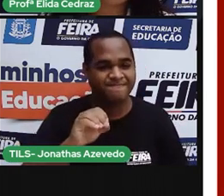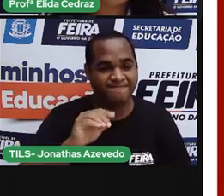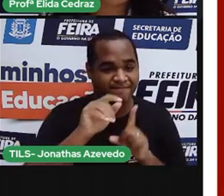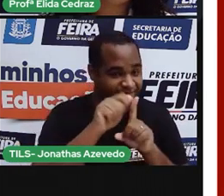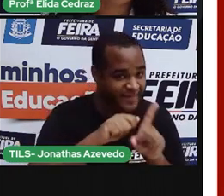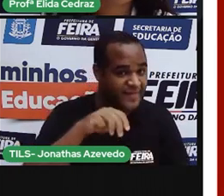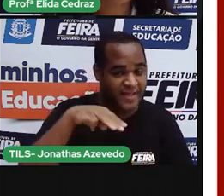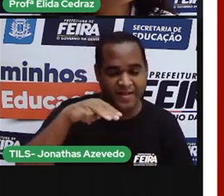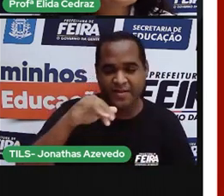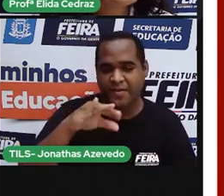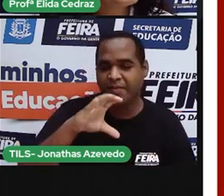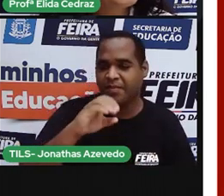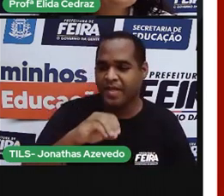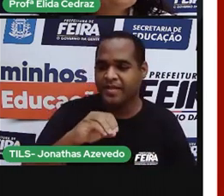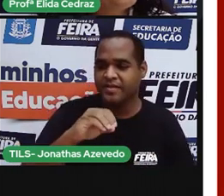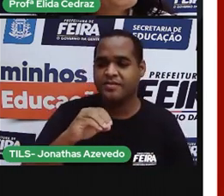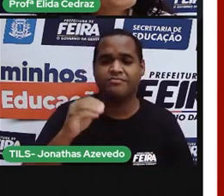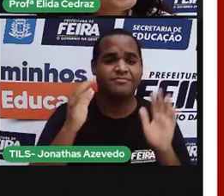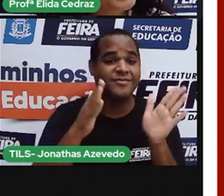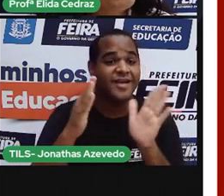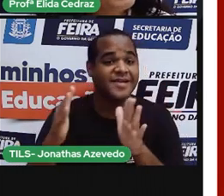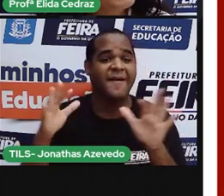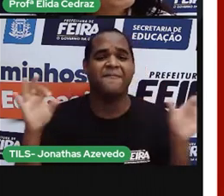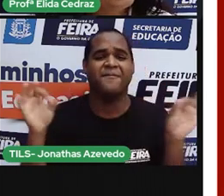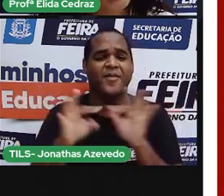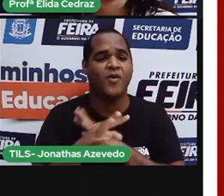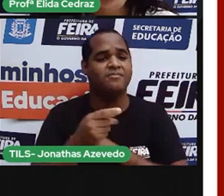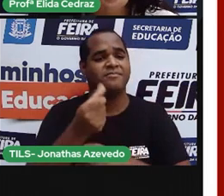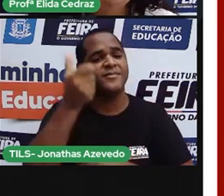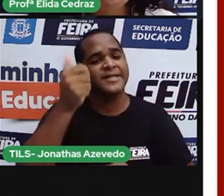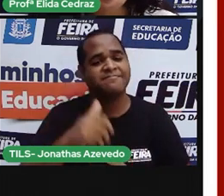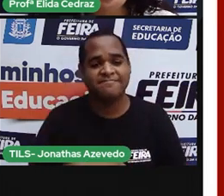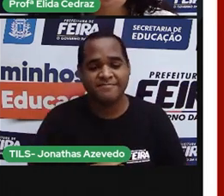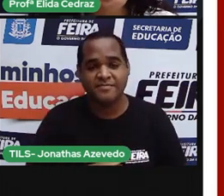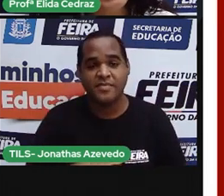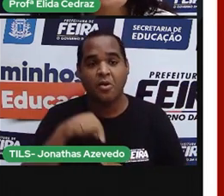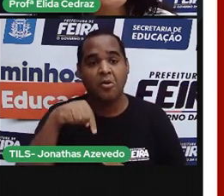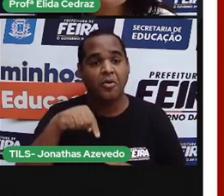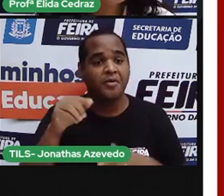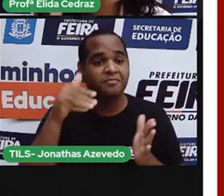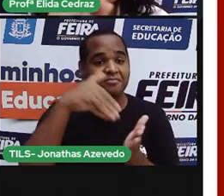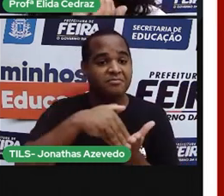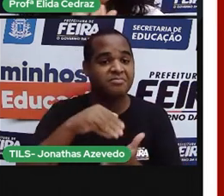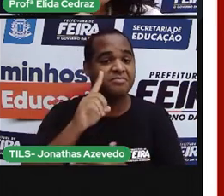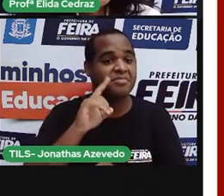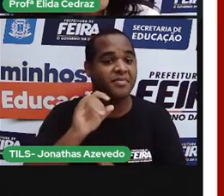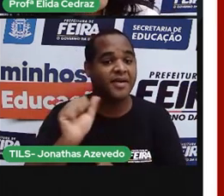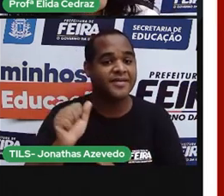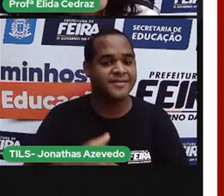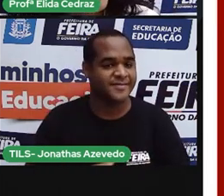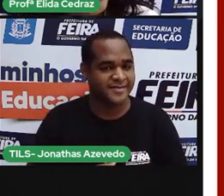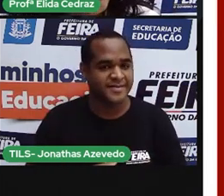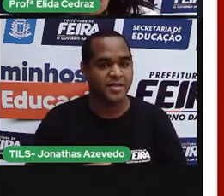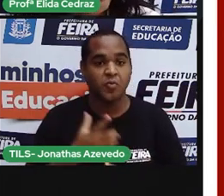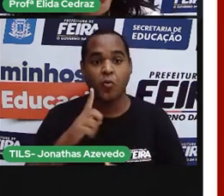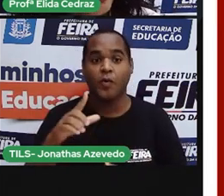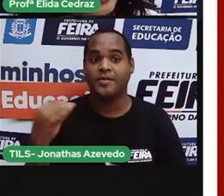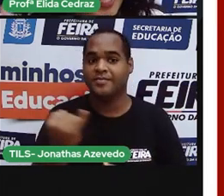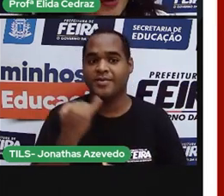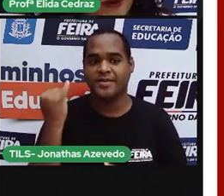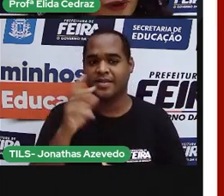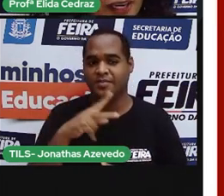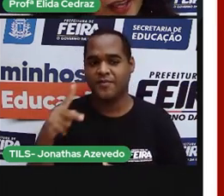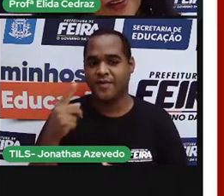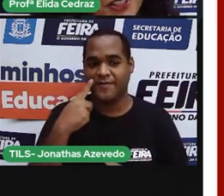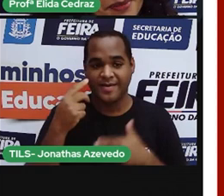mês de maio já chegou praticamente. Hoje é o último dia do mês. E uma coisa interessante que a Pró